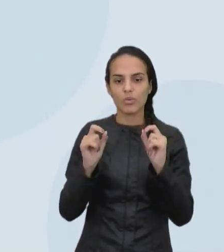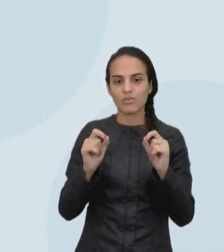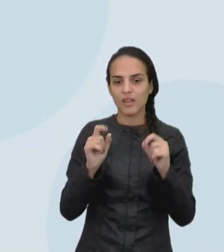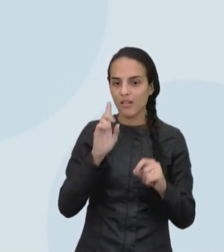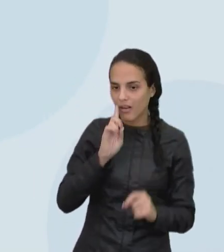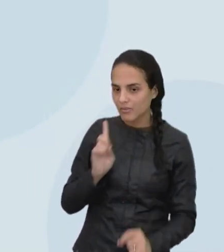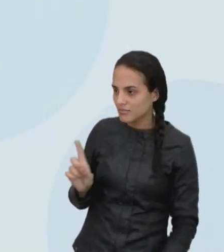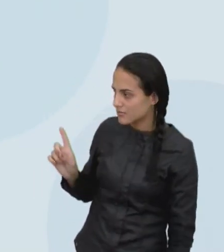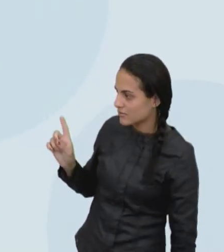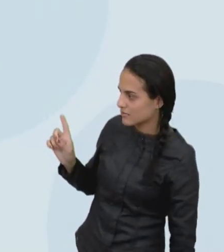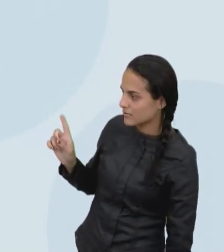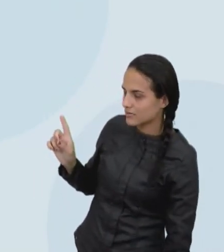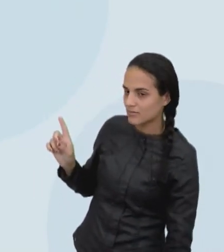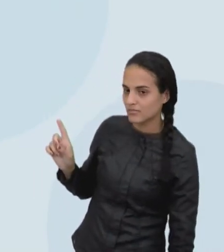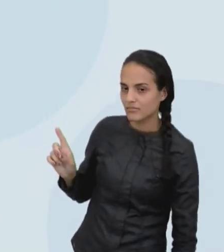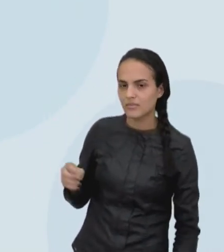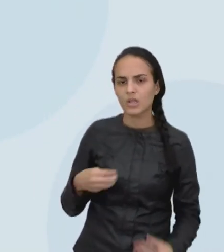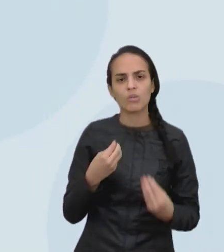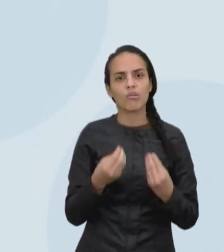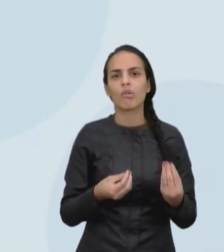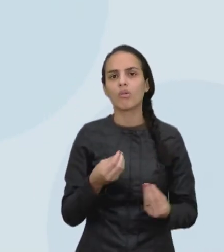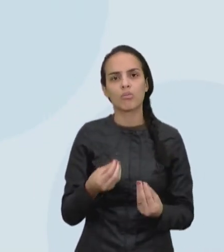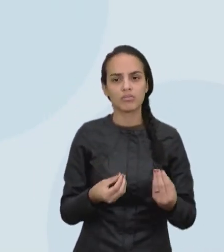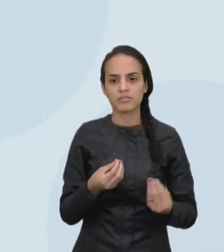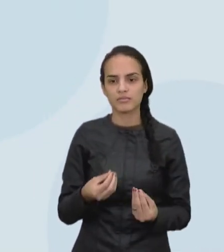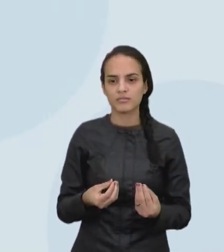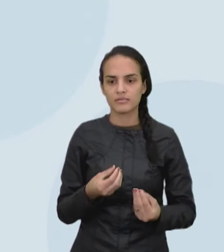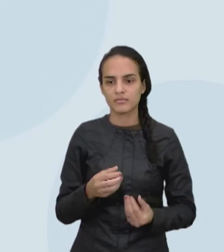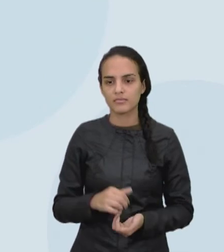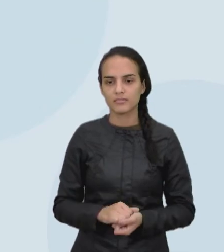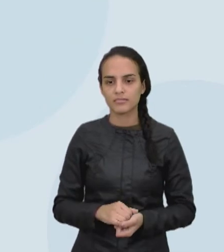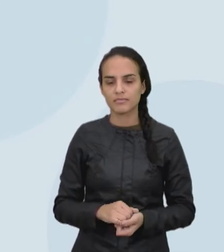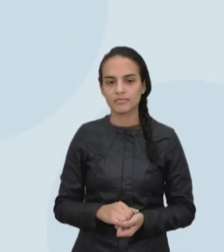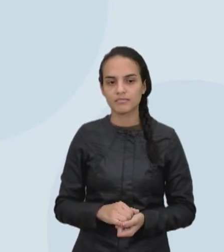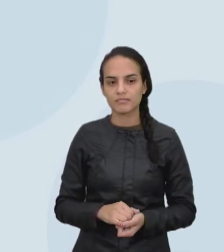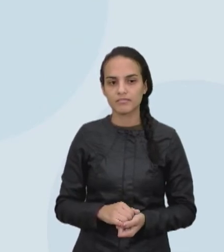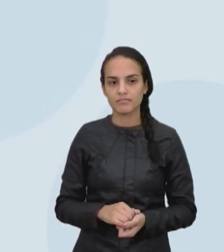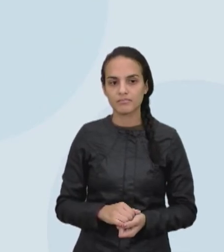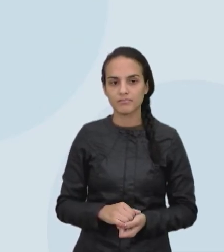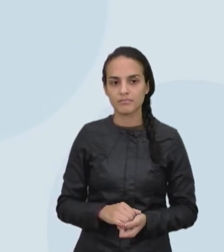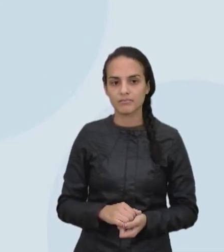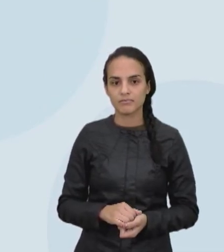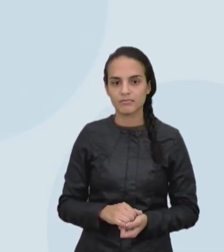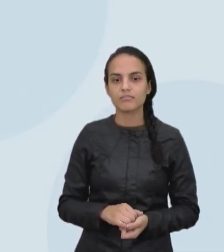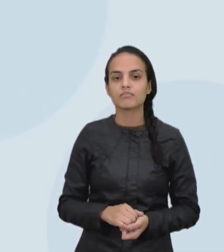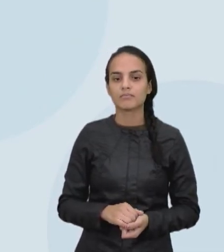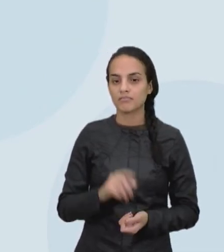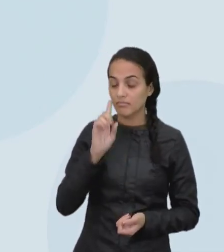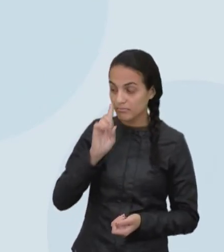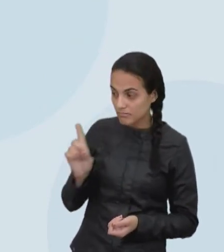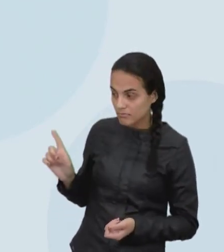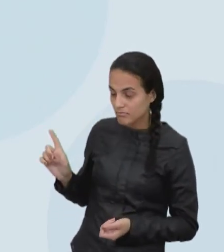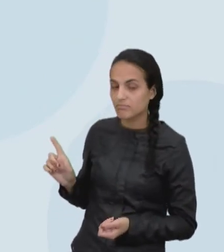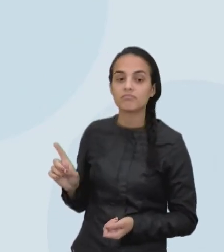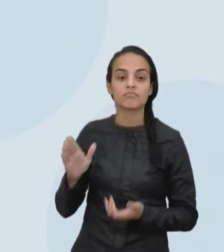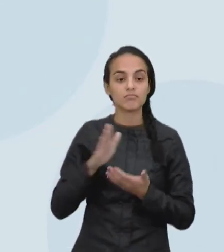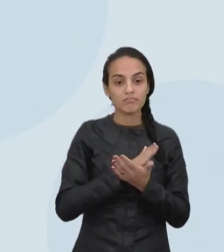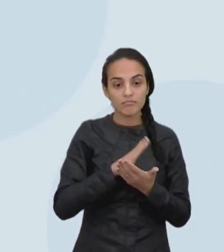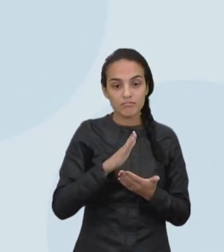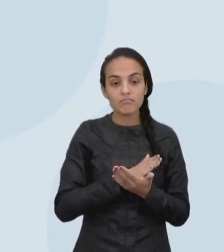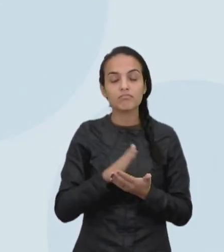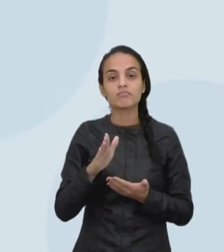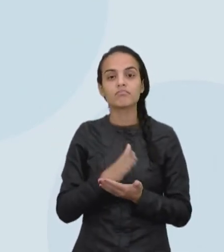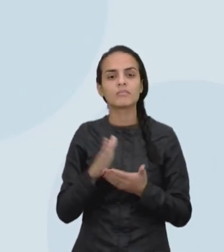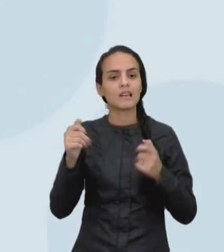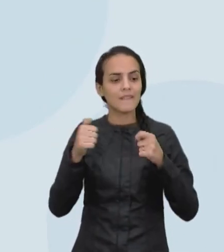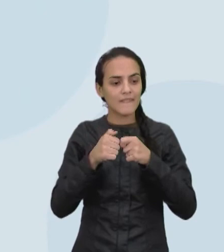Então, como ocorre a decomposição? Deixa eu querer apagar aqui. Bom, na decomposição, alguns organismos